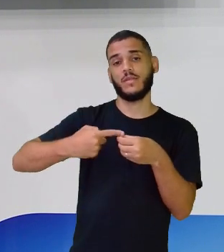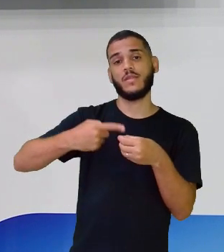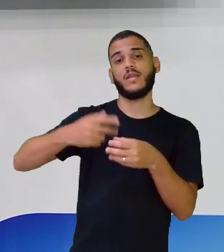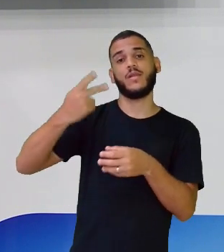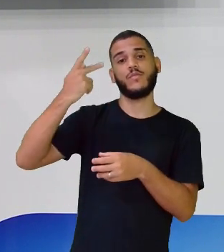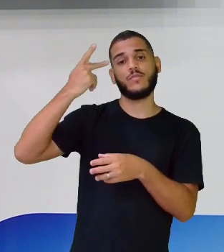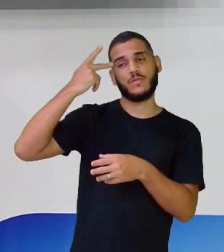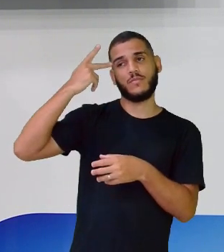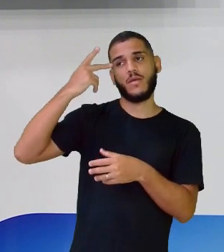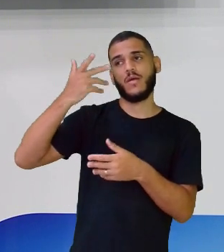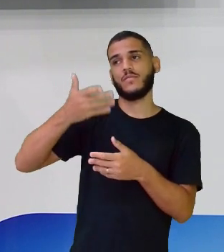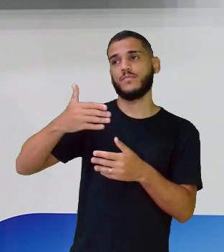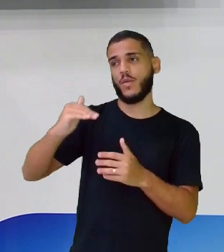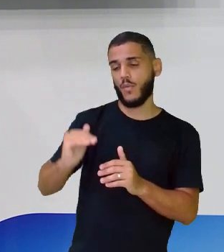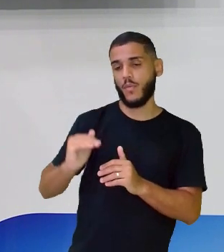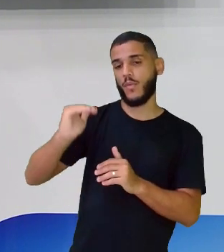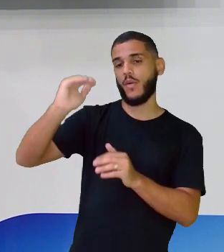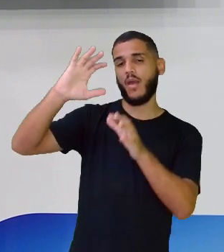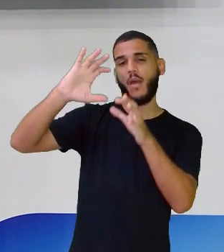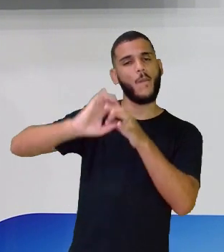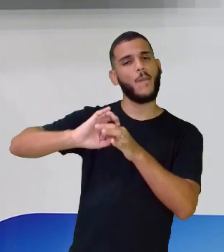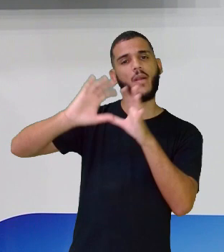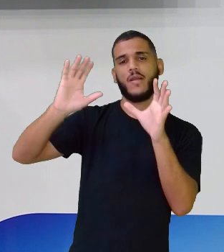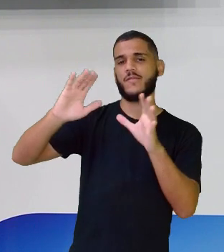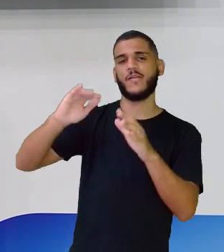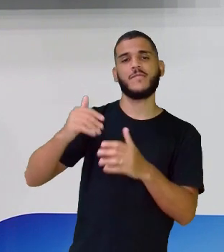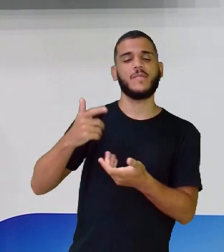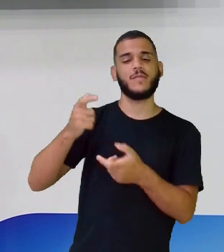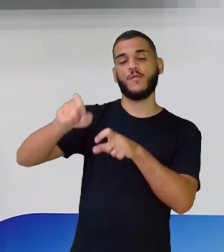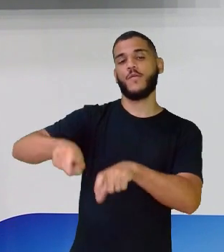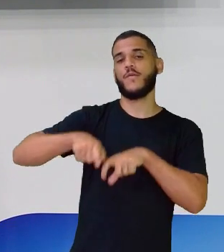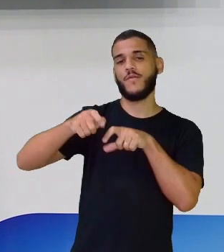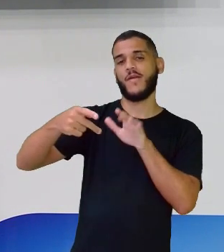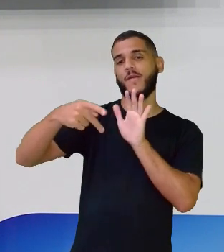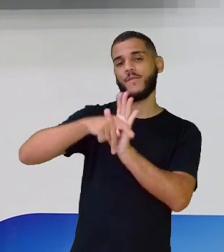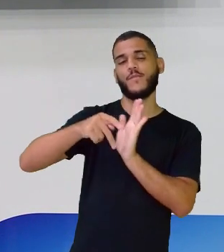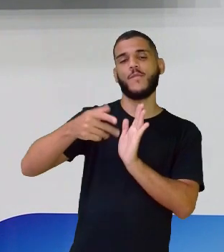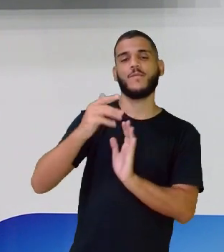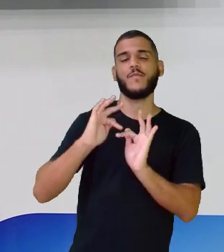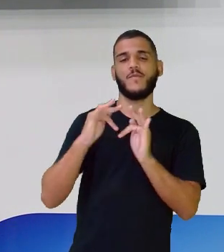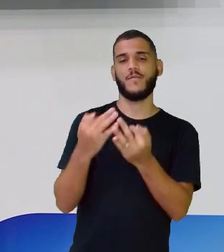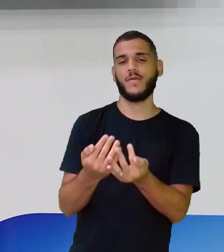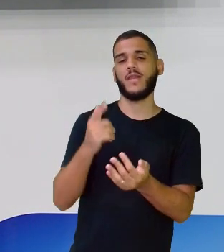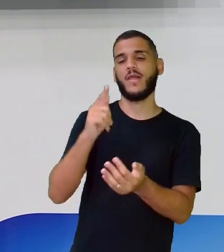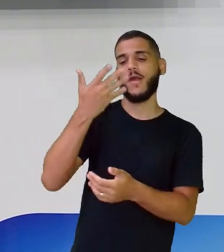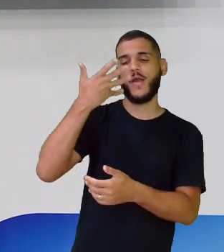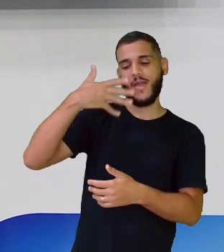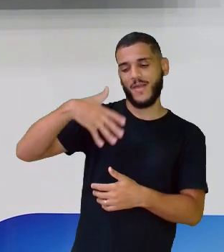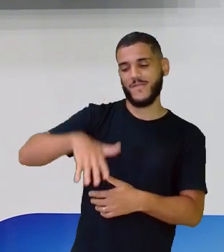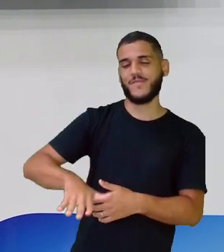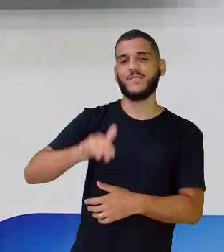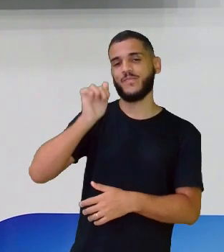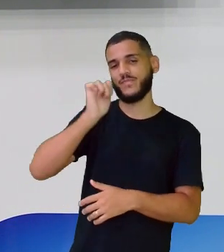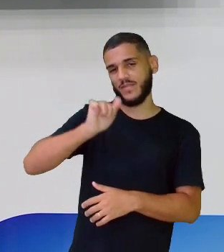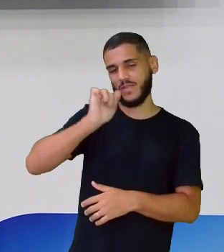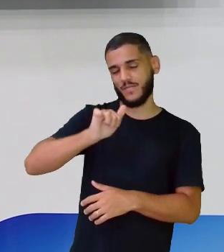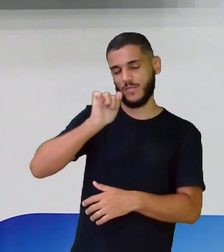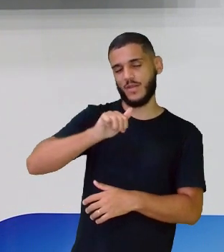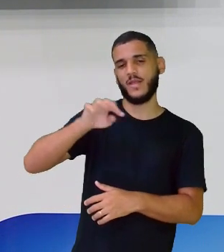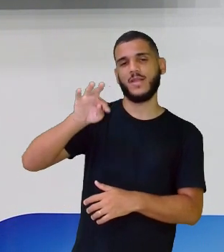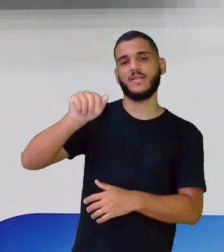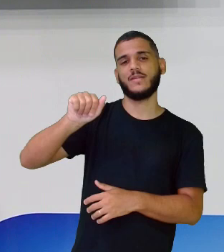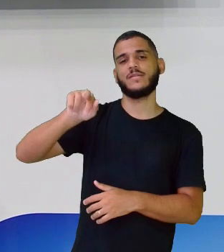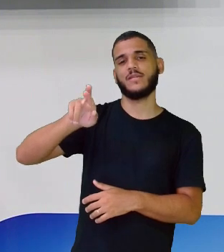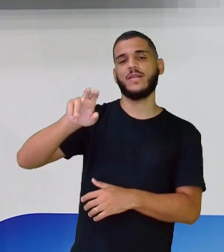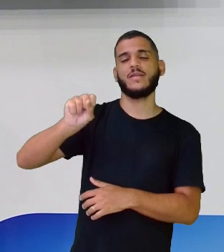Paulo. Cresceu livremente na fazenda de sua família. Então, a infância de Tarsila,